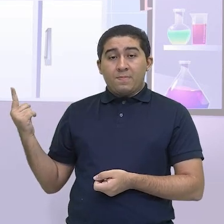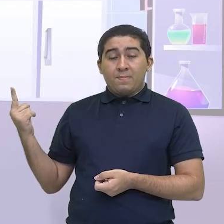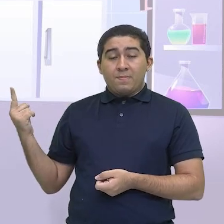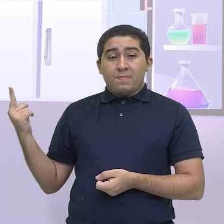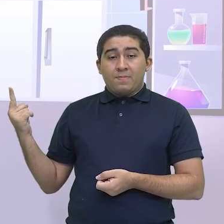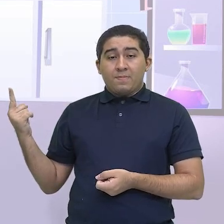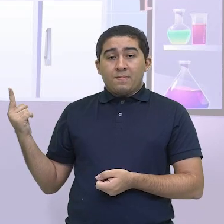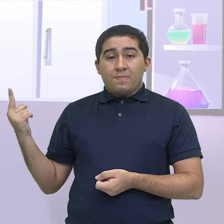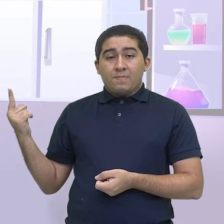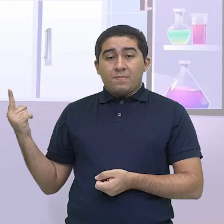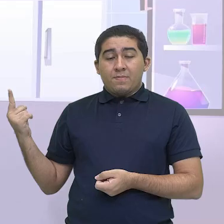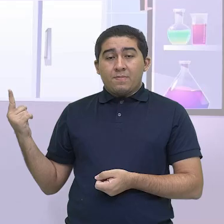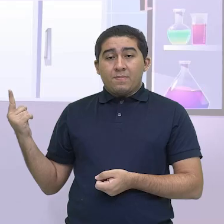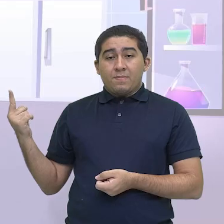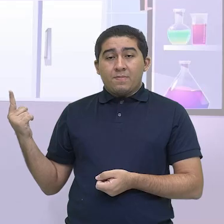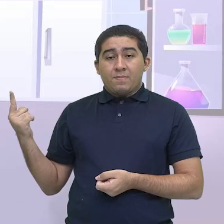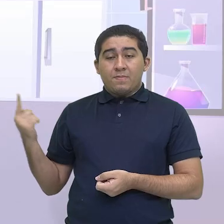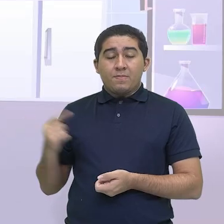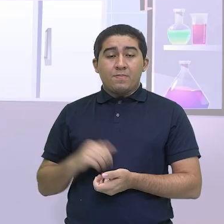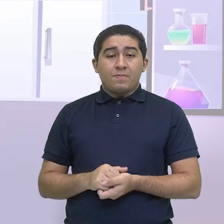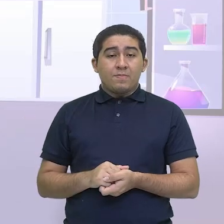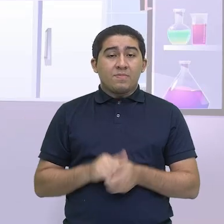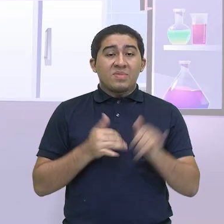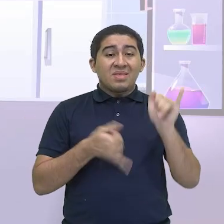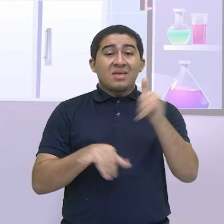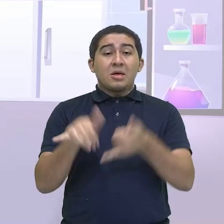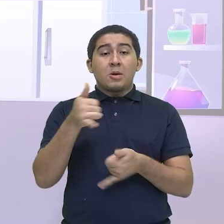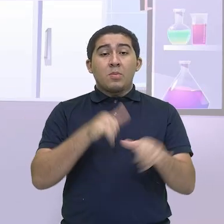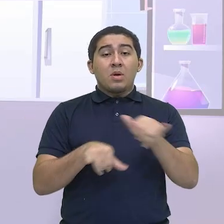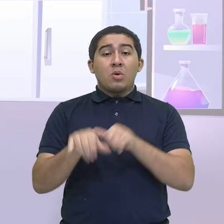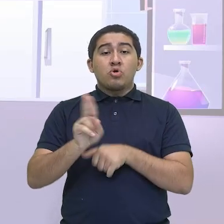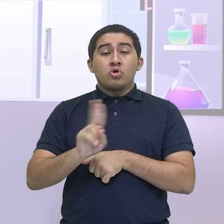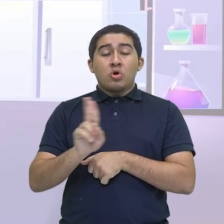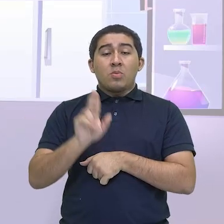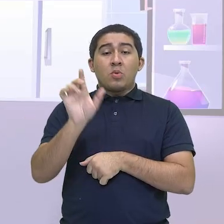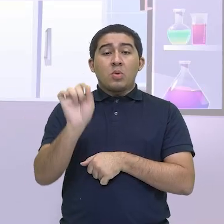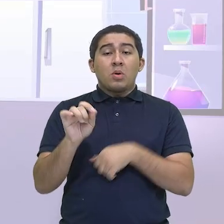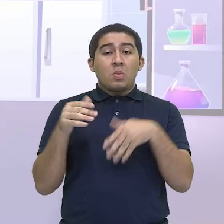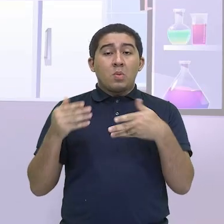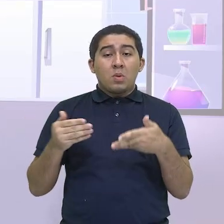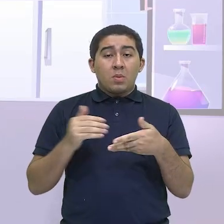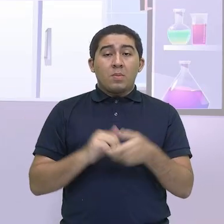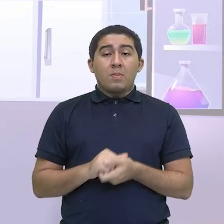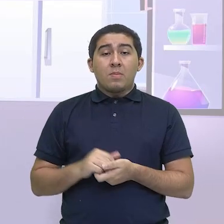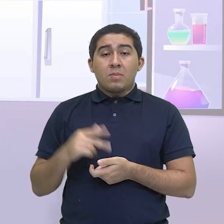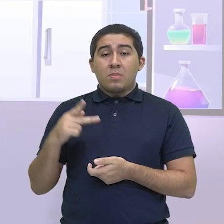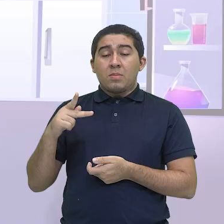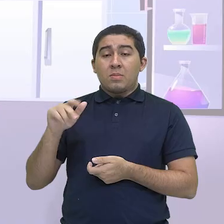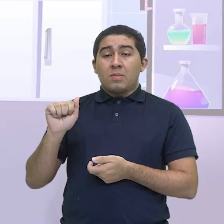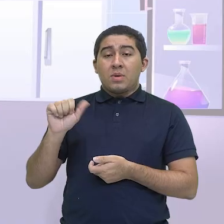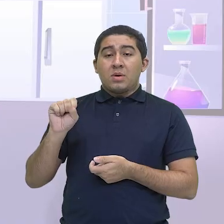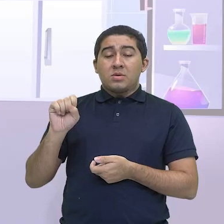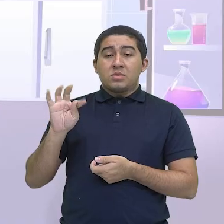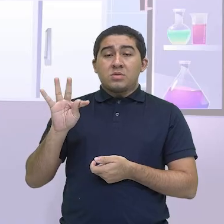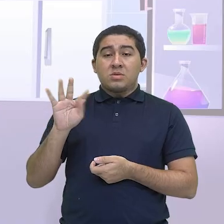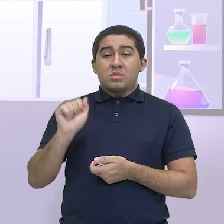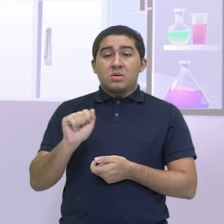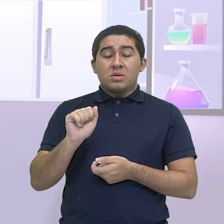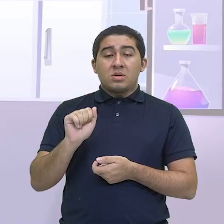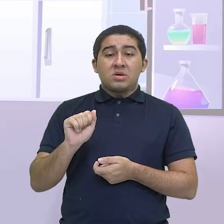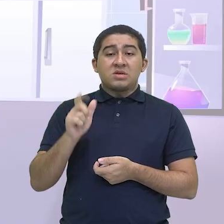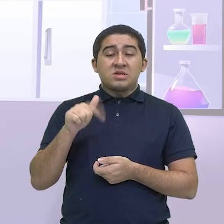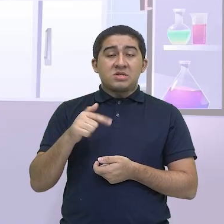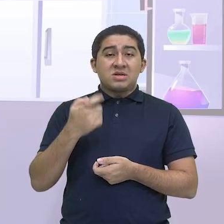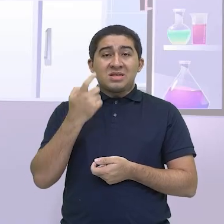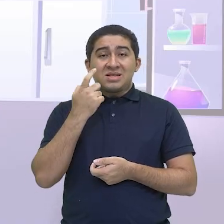reação, gente, é uma reação que ela é chamada carinhosamente de pasta de dentes de